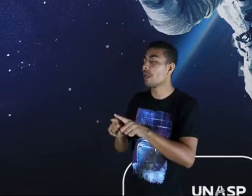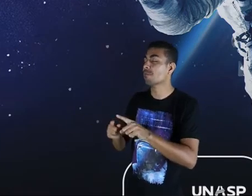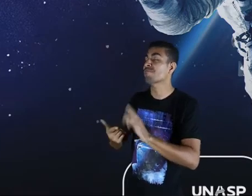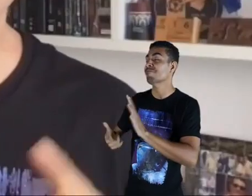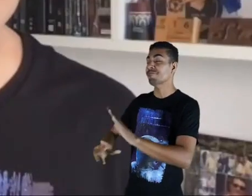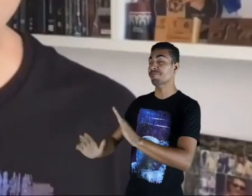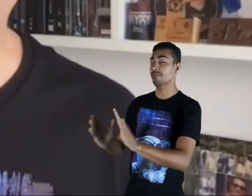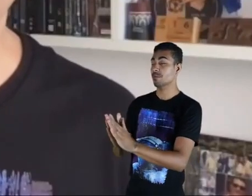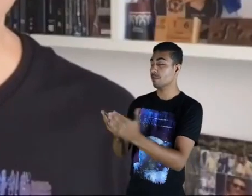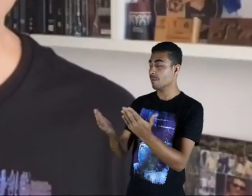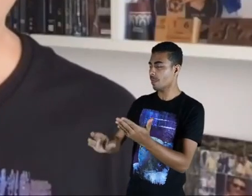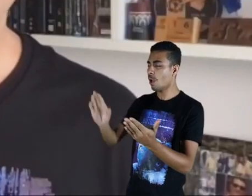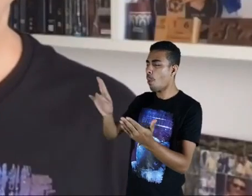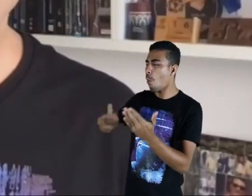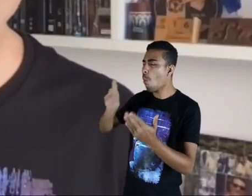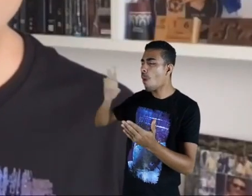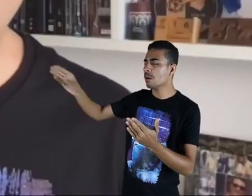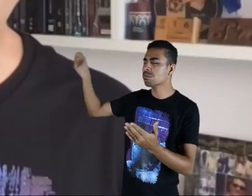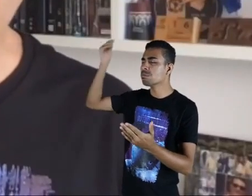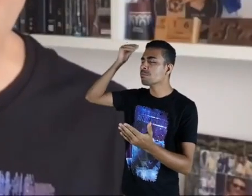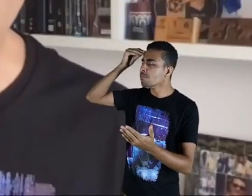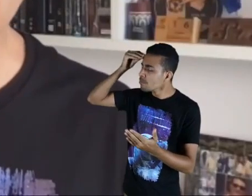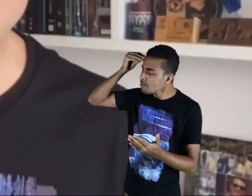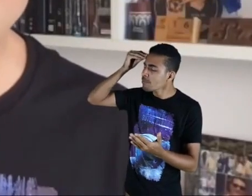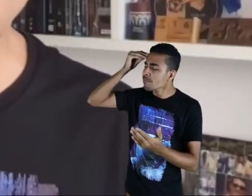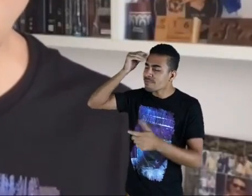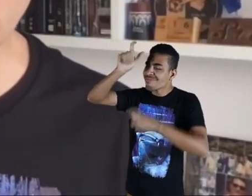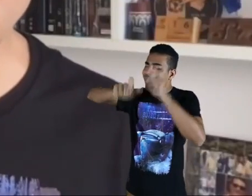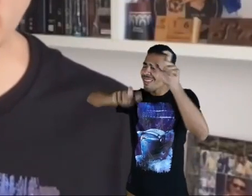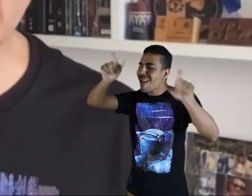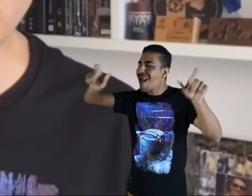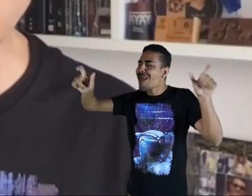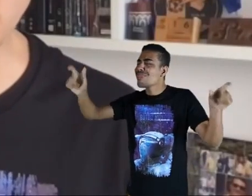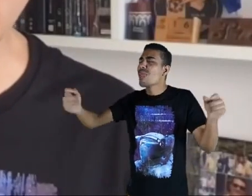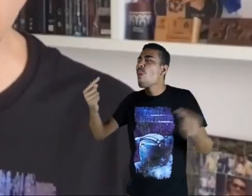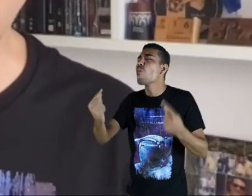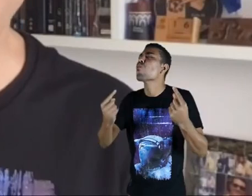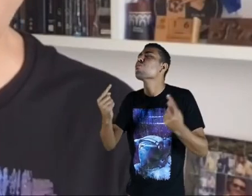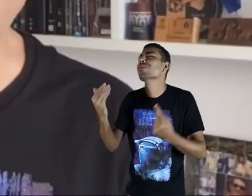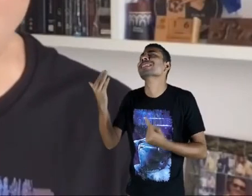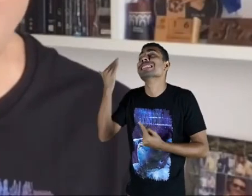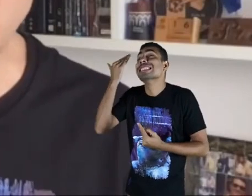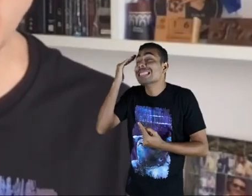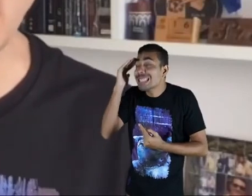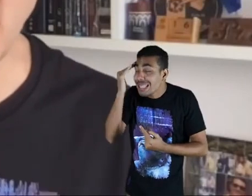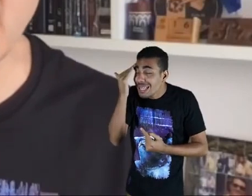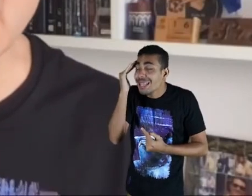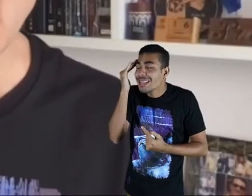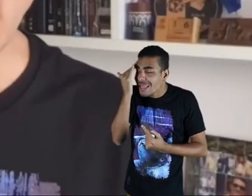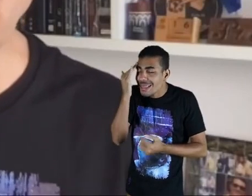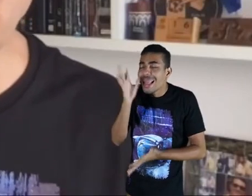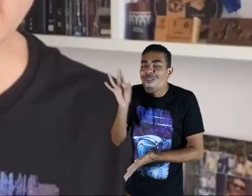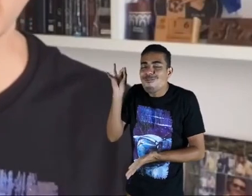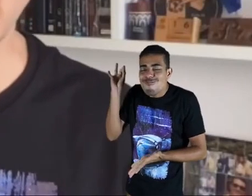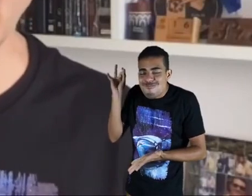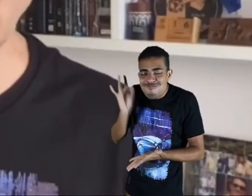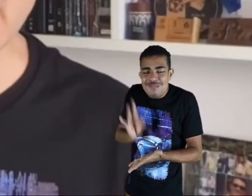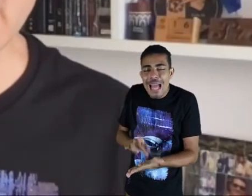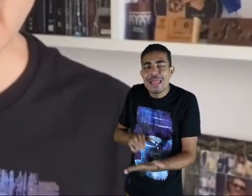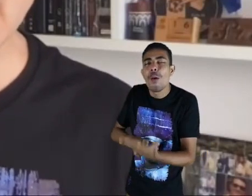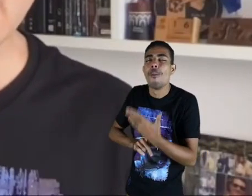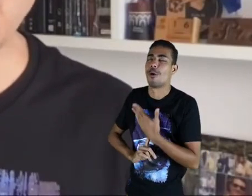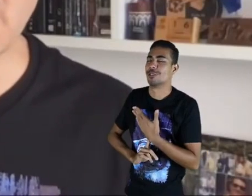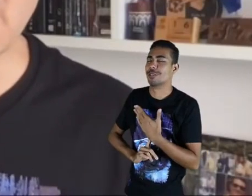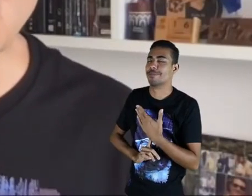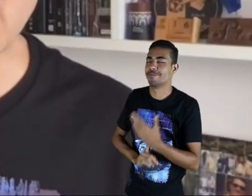Tua palavra, usa-nos, usa cada um de nós no entendimento da verdade que queres apresentar